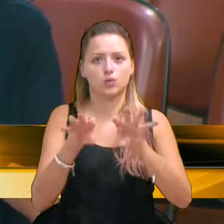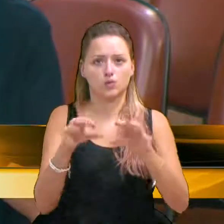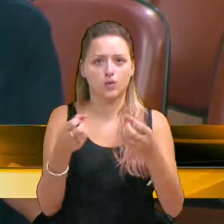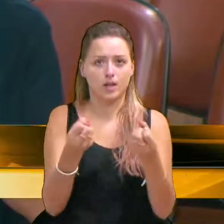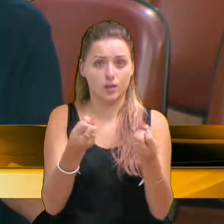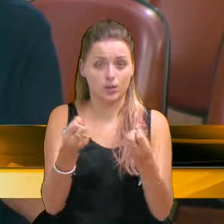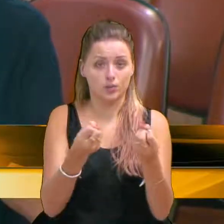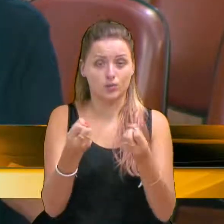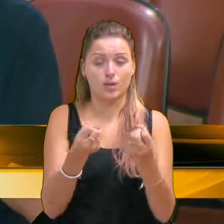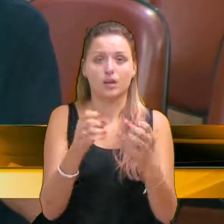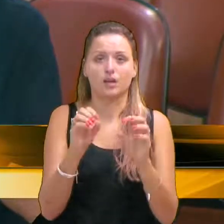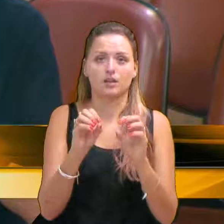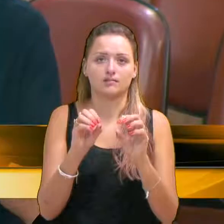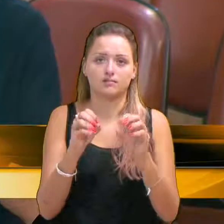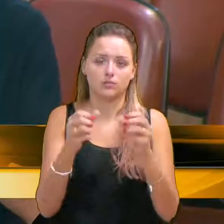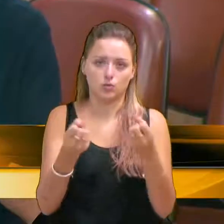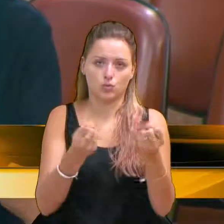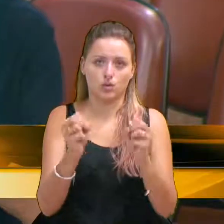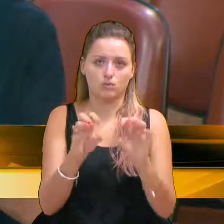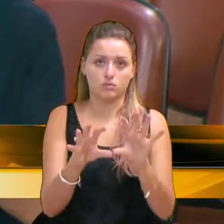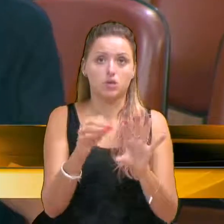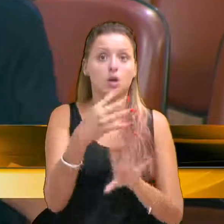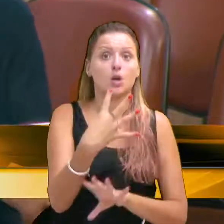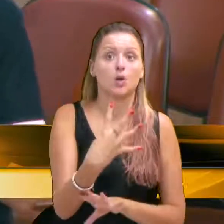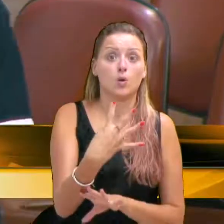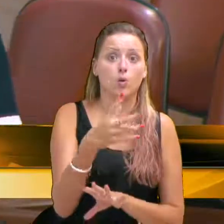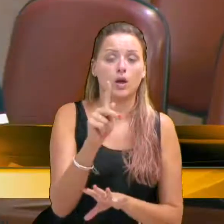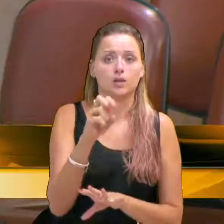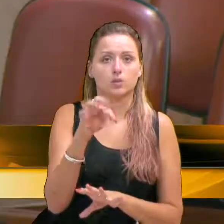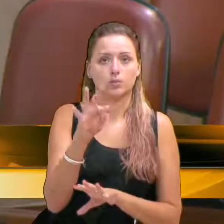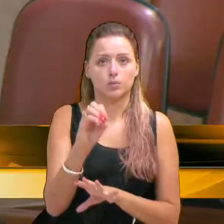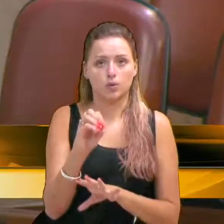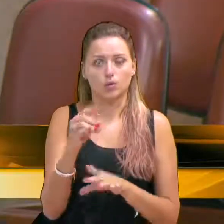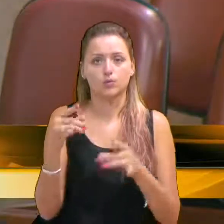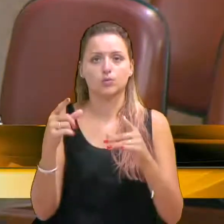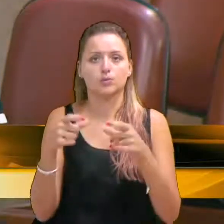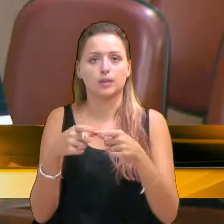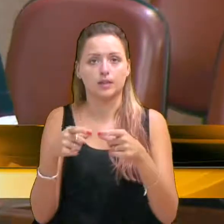constitui infração média, 4 pontos na CNH e multa de R$